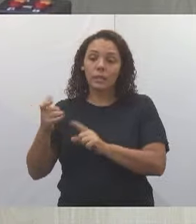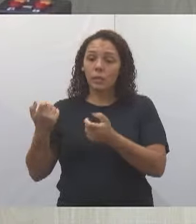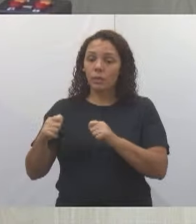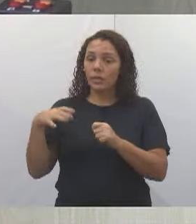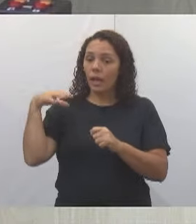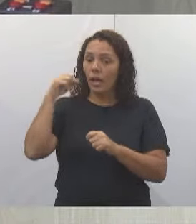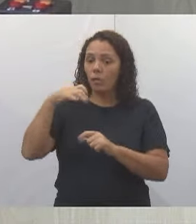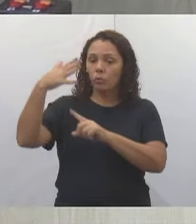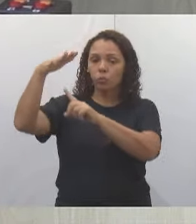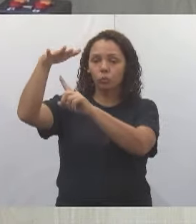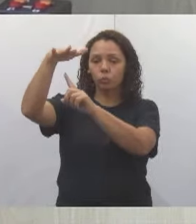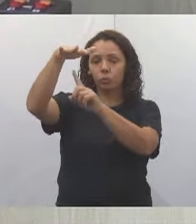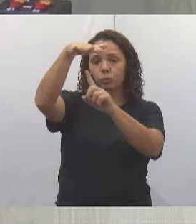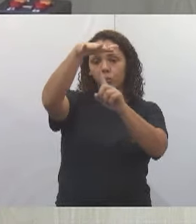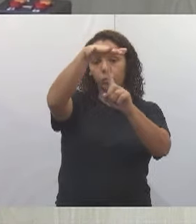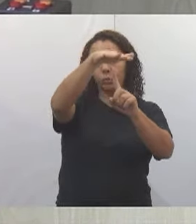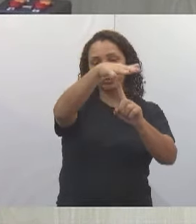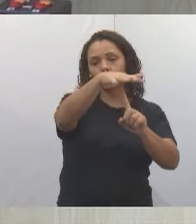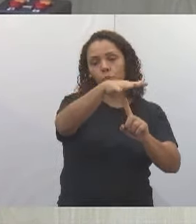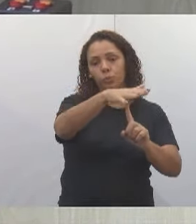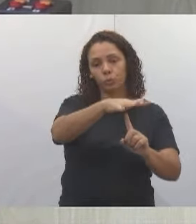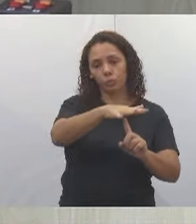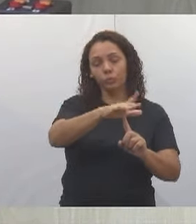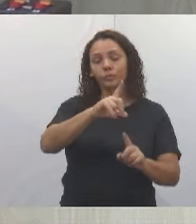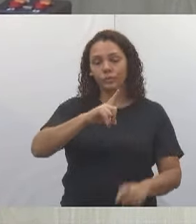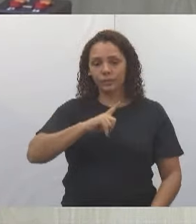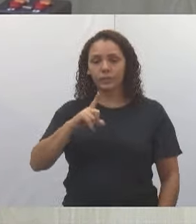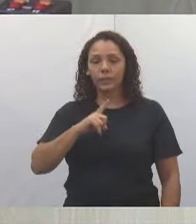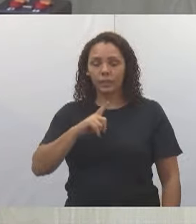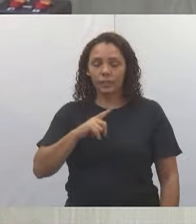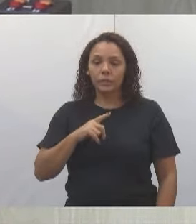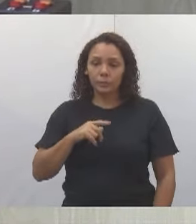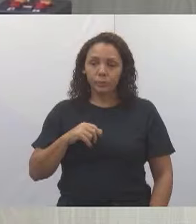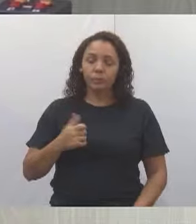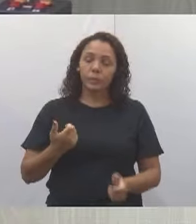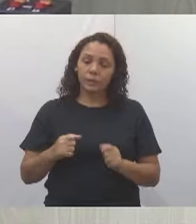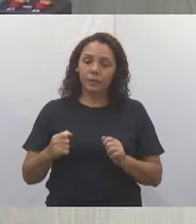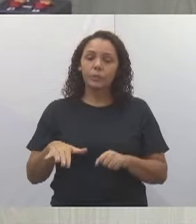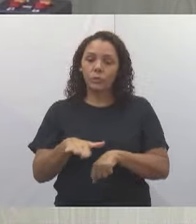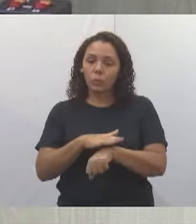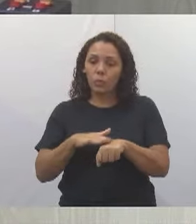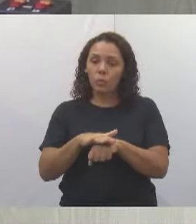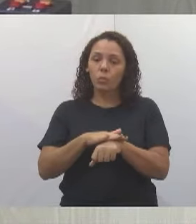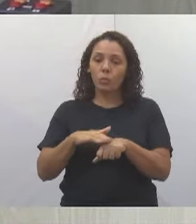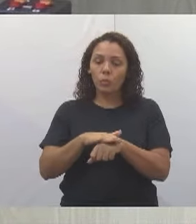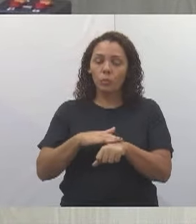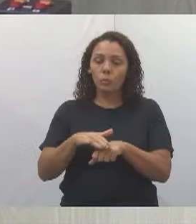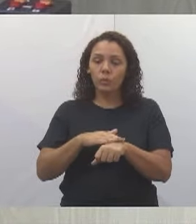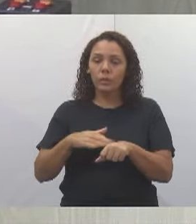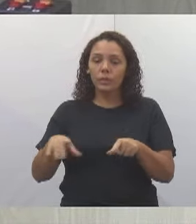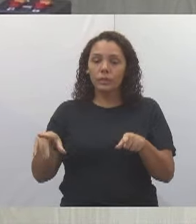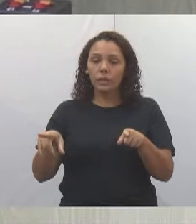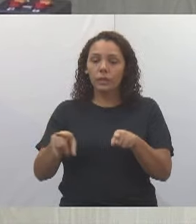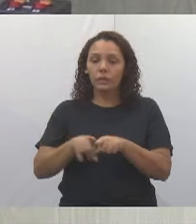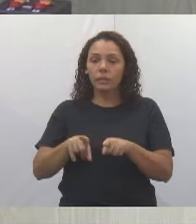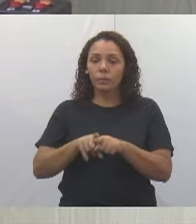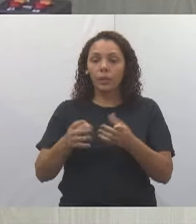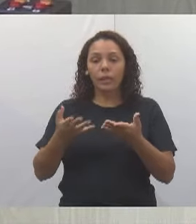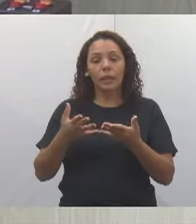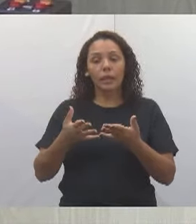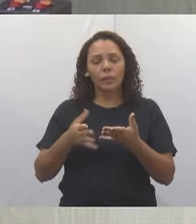Então, a gente tem aí um projeto a futuro também da gente conversar e colocar aí um transporte aéreo no município